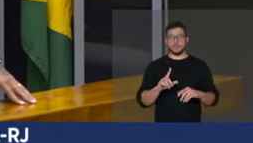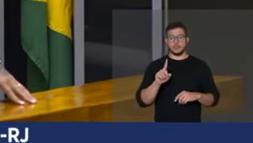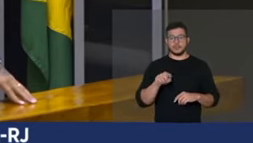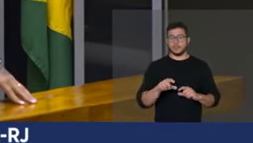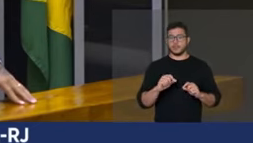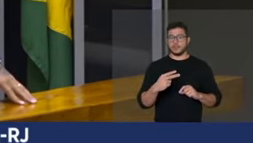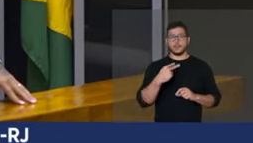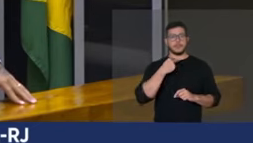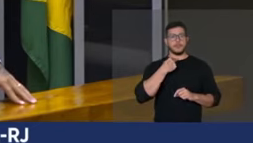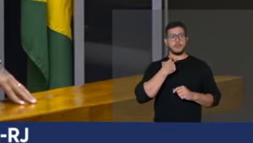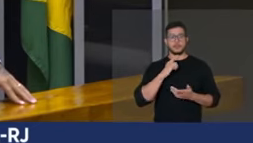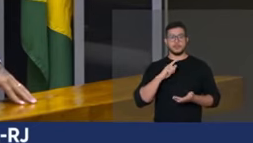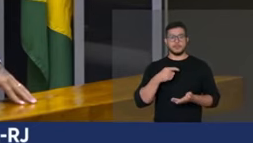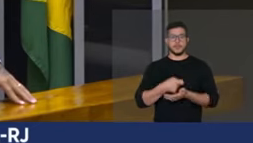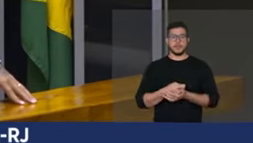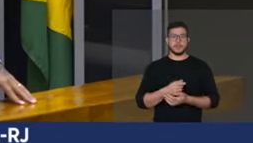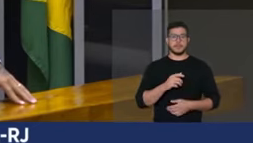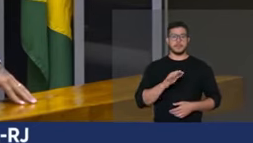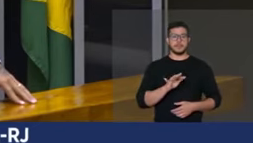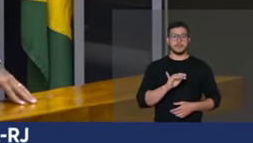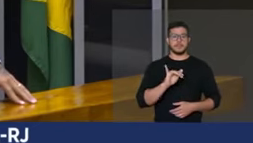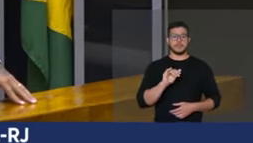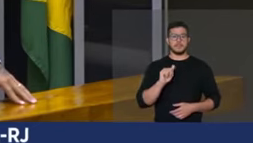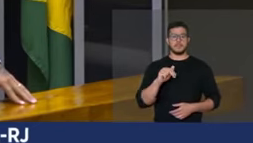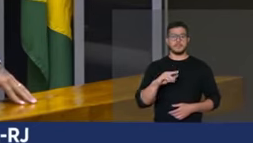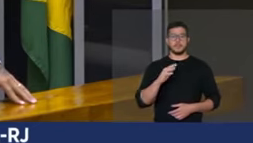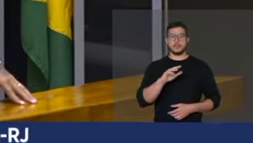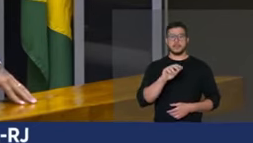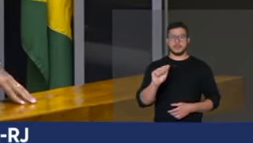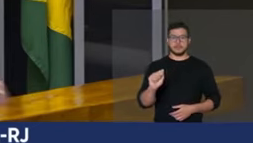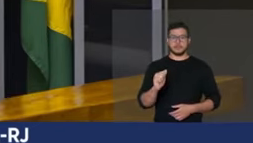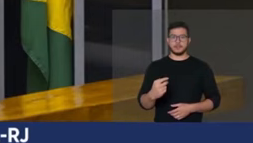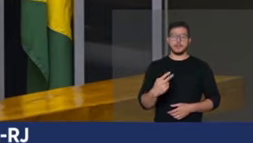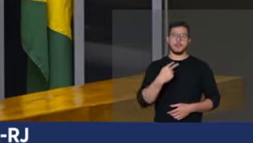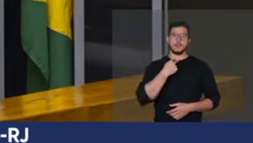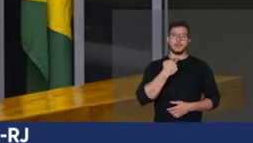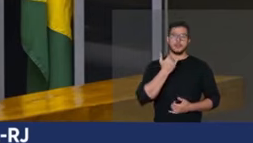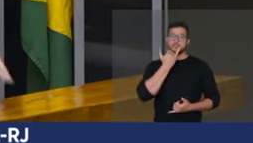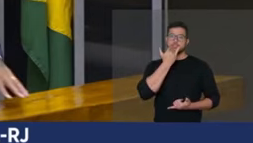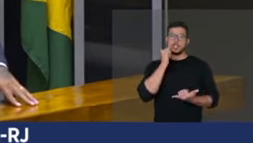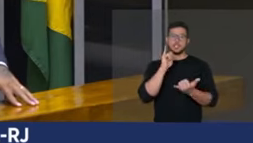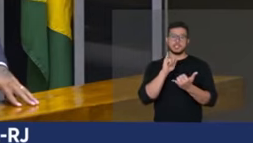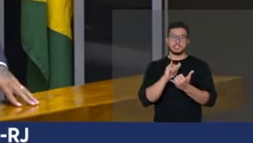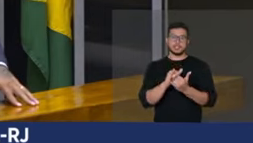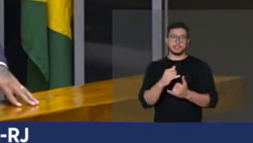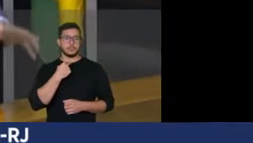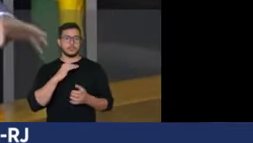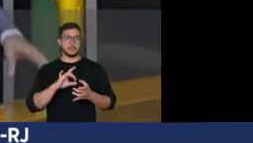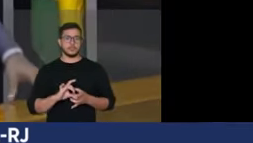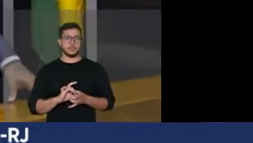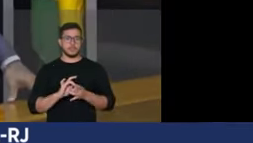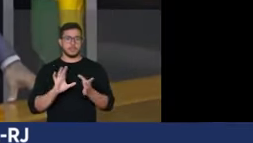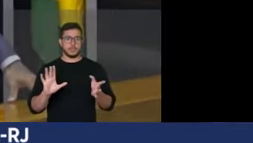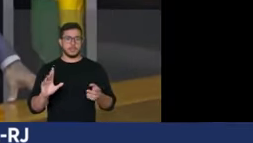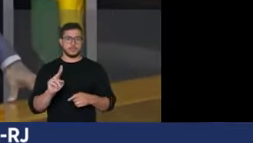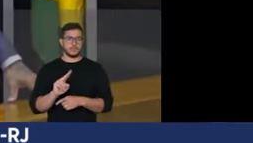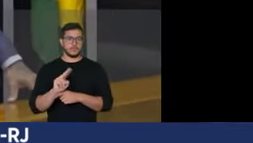inafiançáveis e que são insuscetíveis de graça, de anistia e de liberdade provisória. Pois